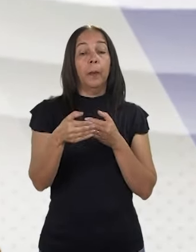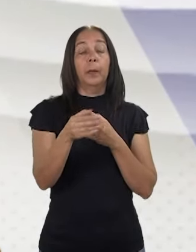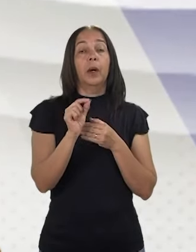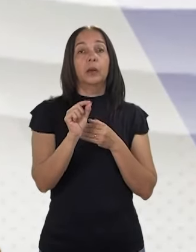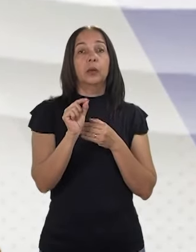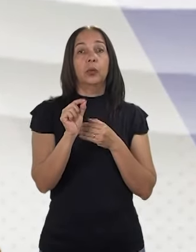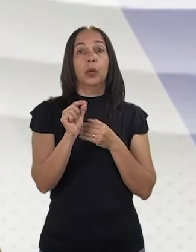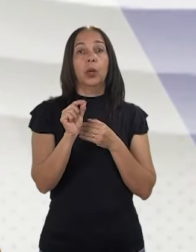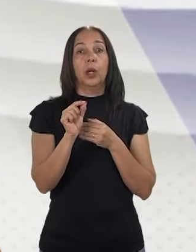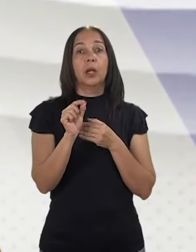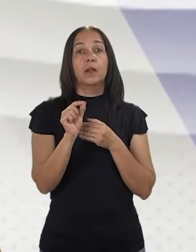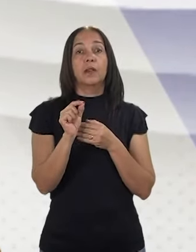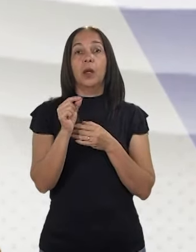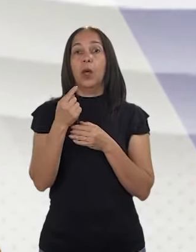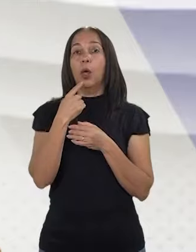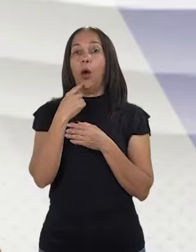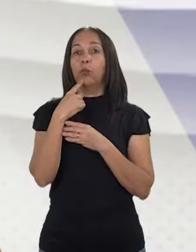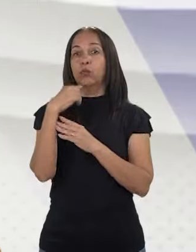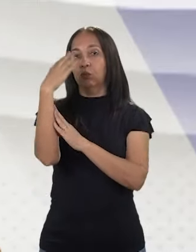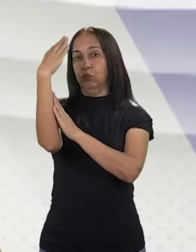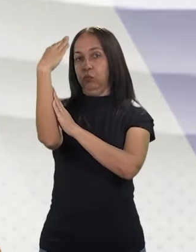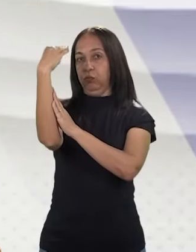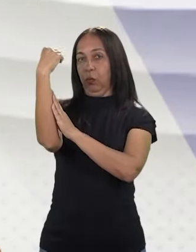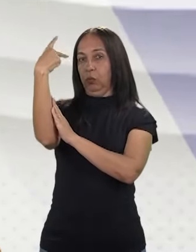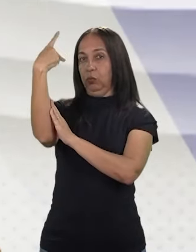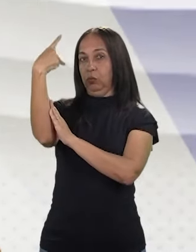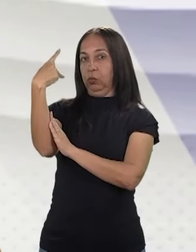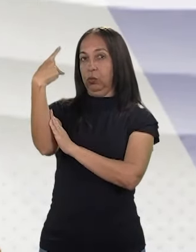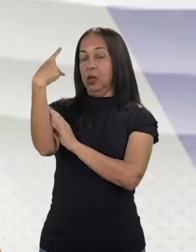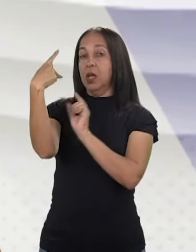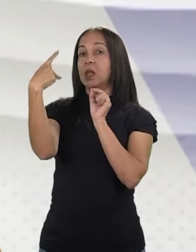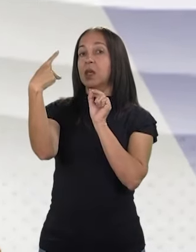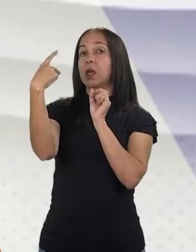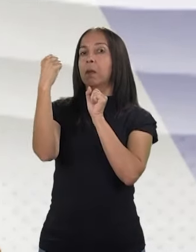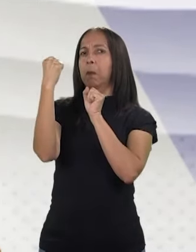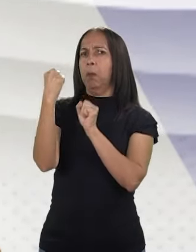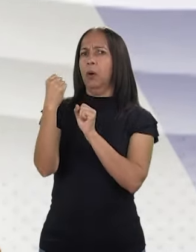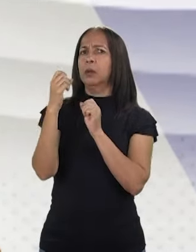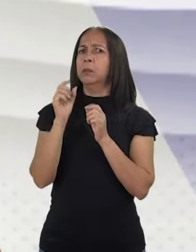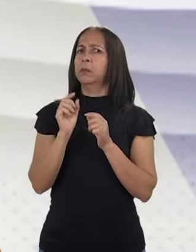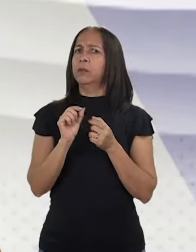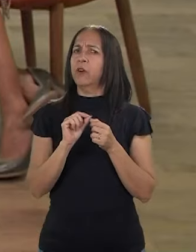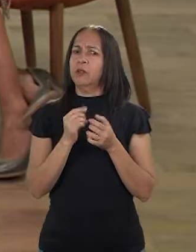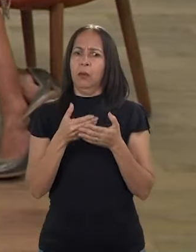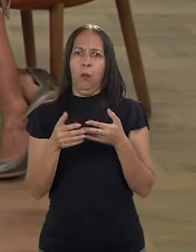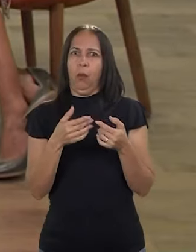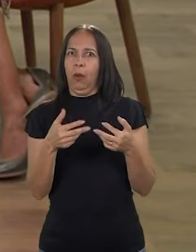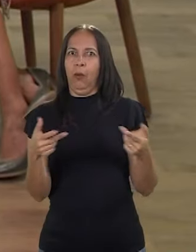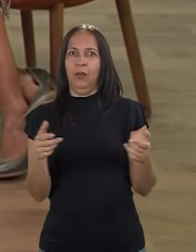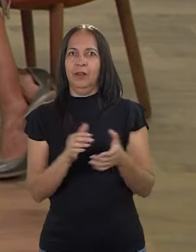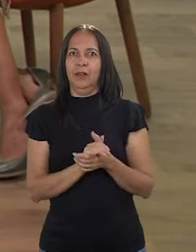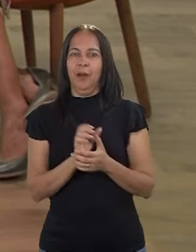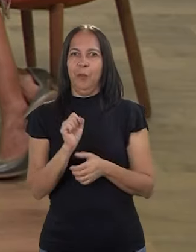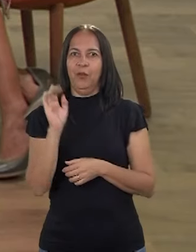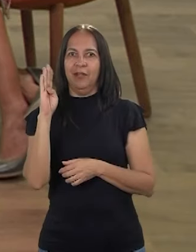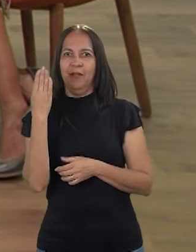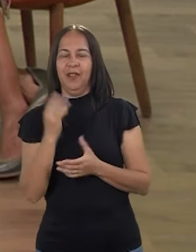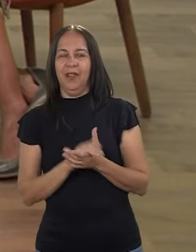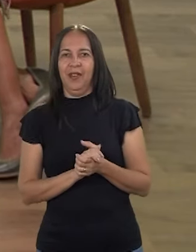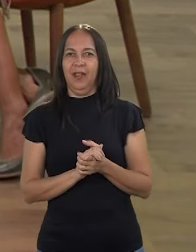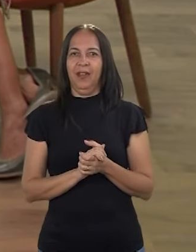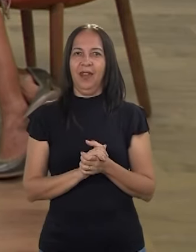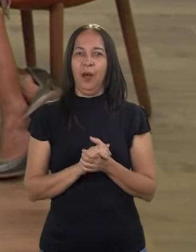momento em que eu entrego meus pontos faciais quem tá com poder disso aí pode fazer o que quiser seja um Deep fake seja